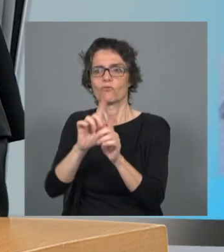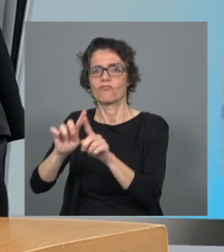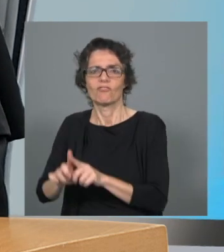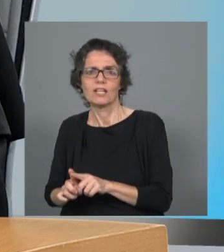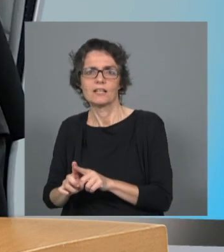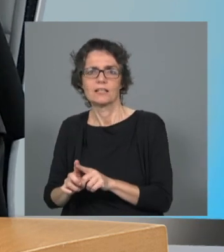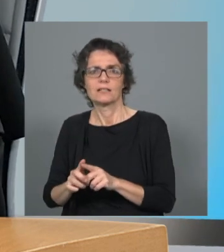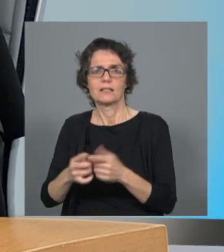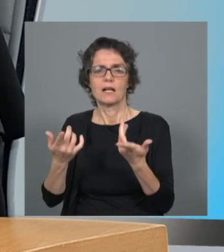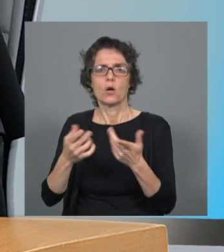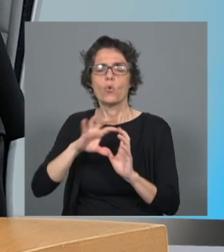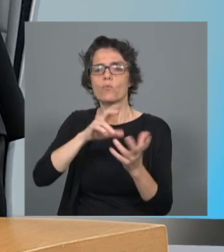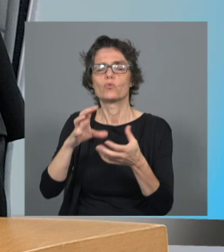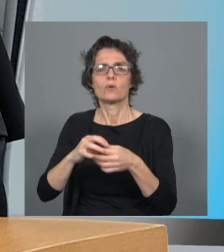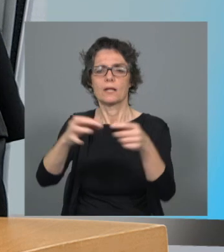mundo agrícola,